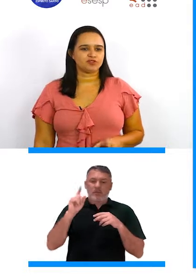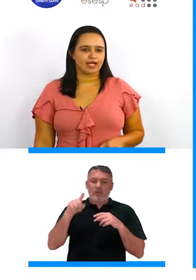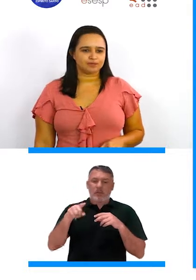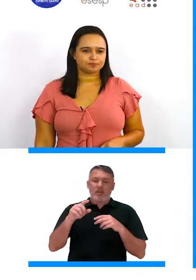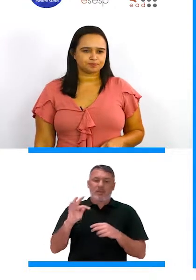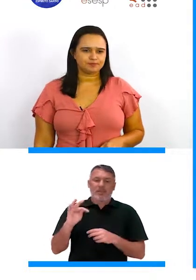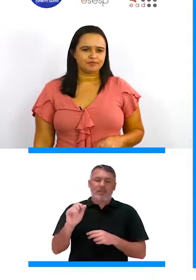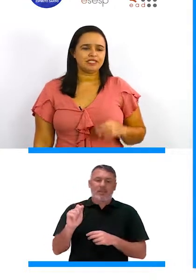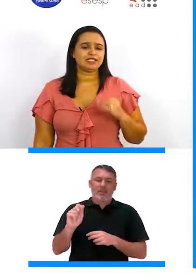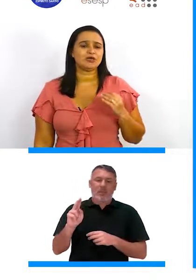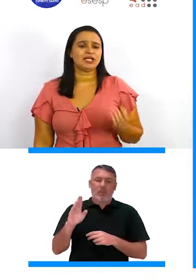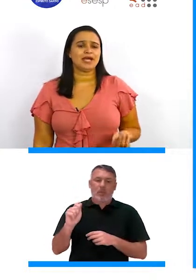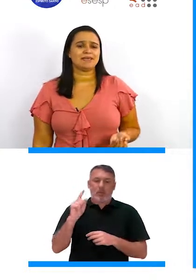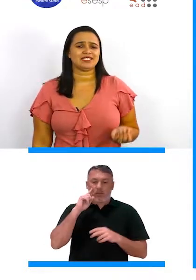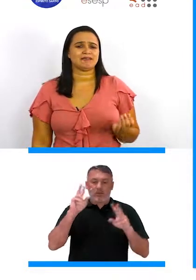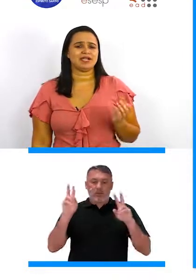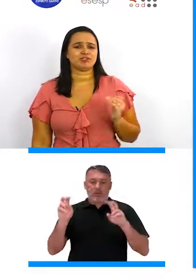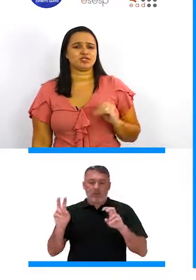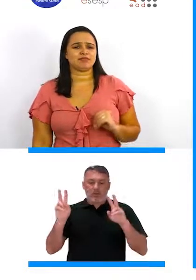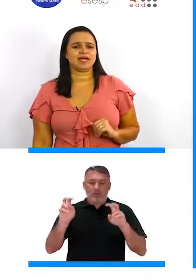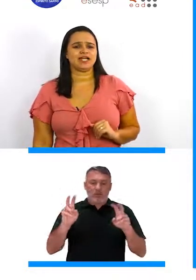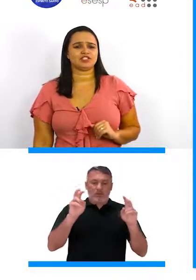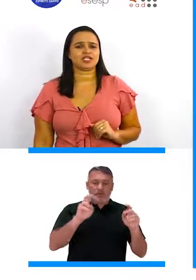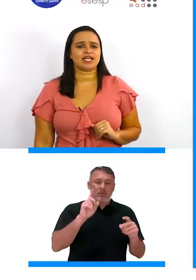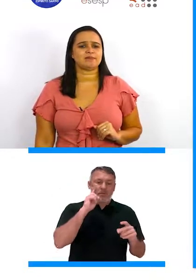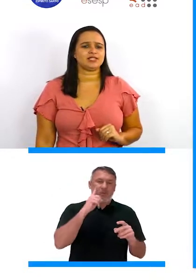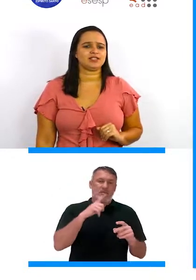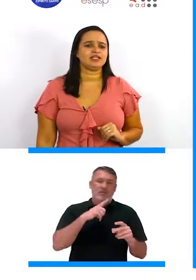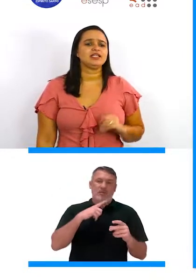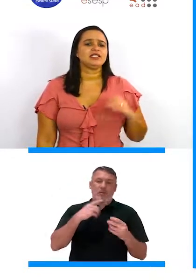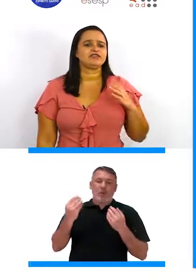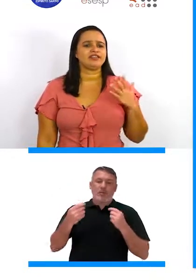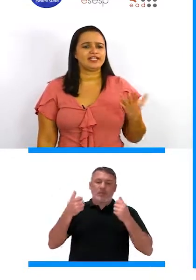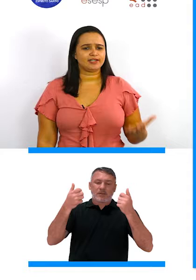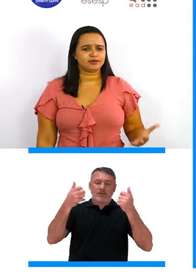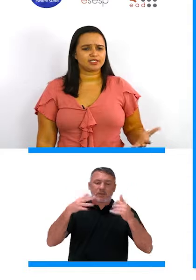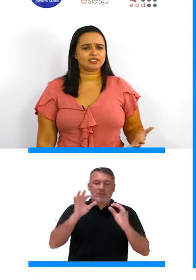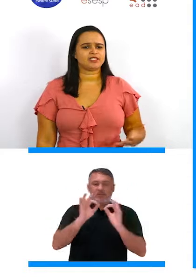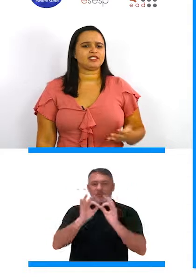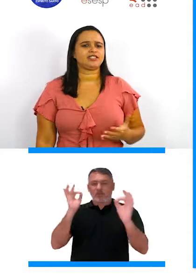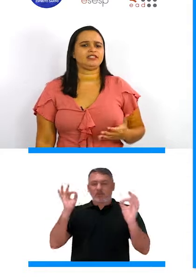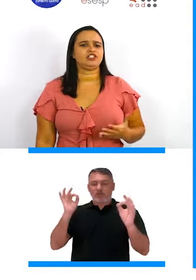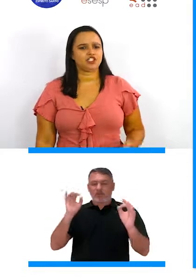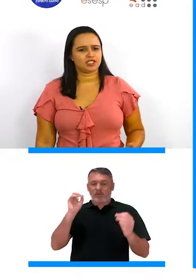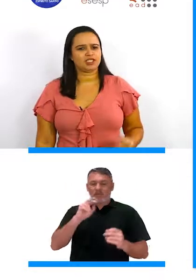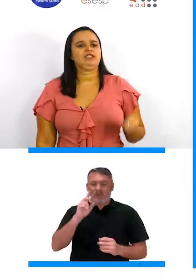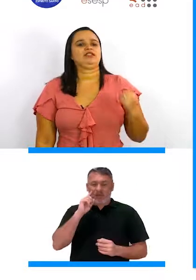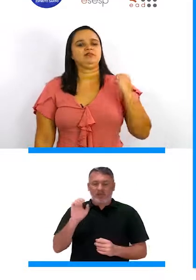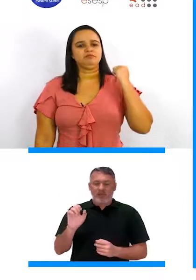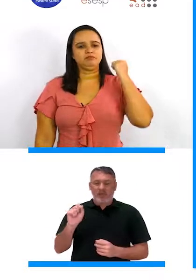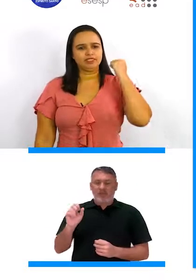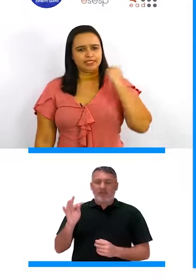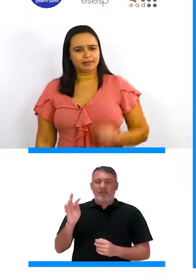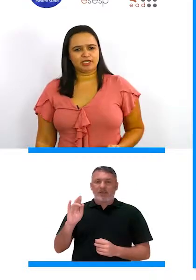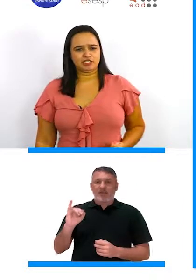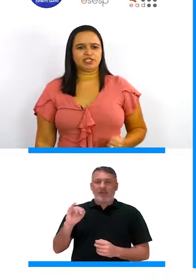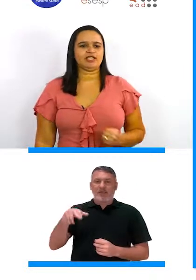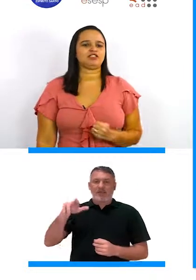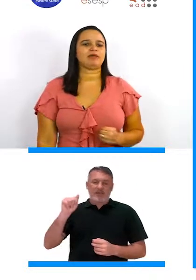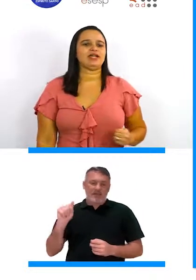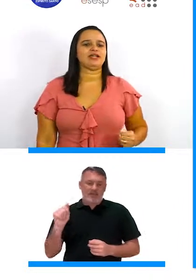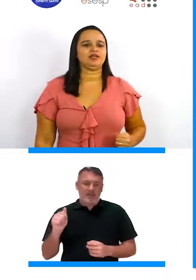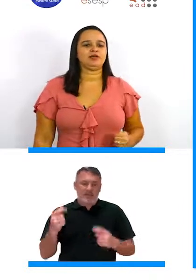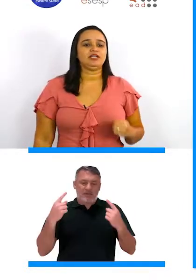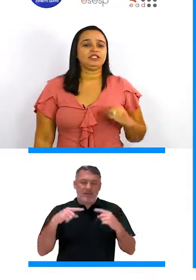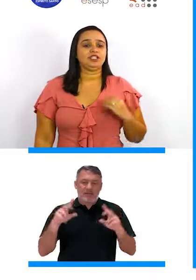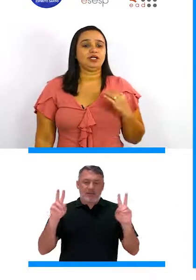onde furar. Teu olhar mata mais do que bala de carabina, que veneno estricnina, que peixeiro